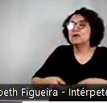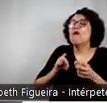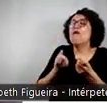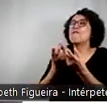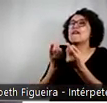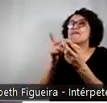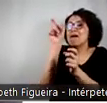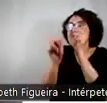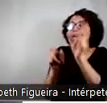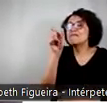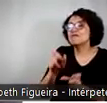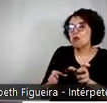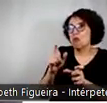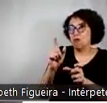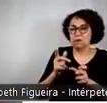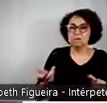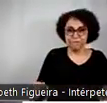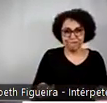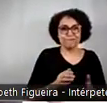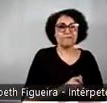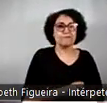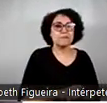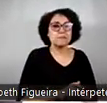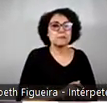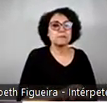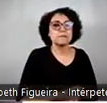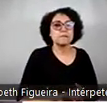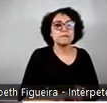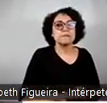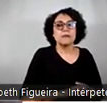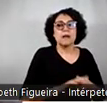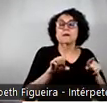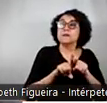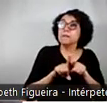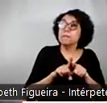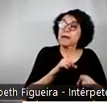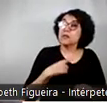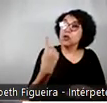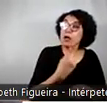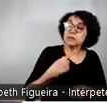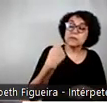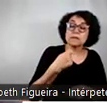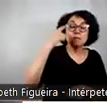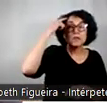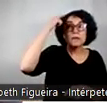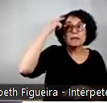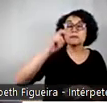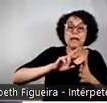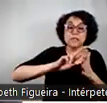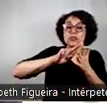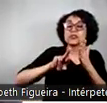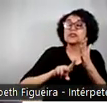atendimento humanizado, né, identificar também os grupos, né, as etnias, né, que vêm, né, pensar as suas